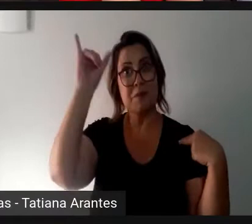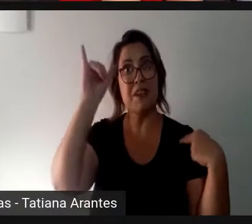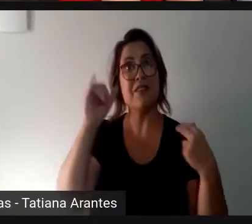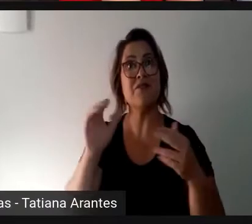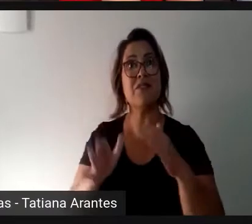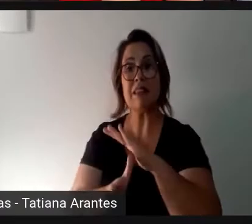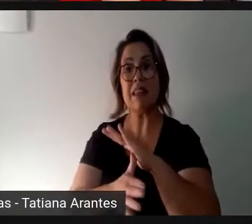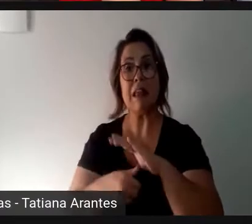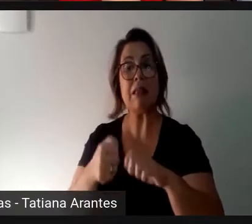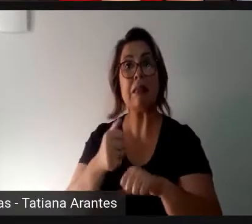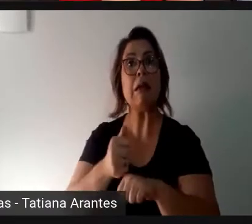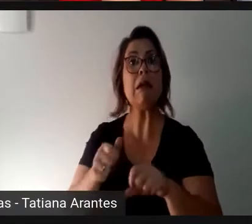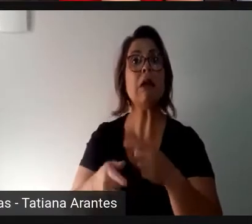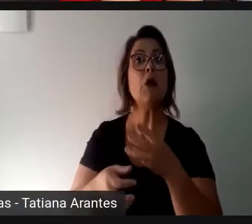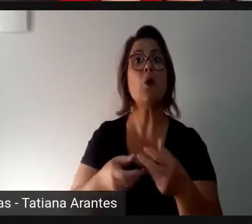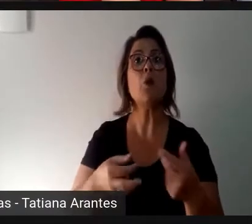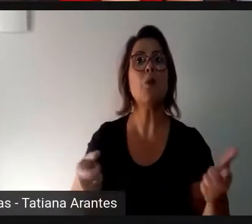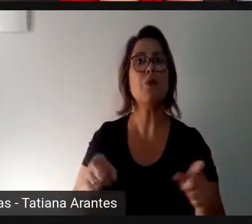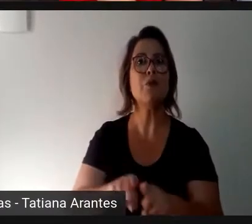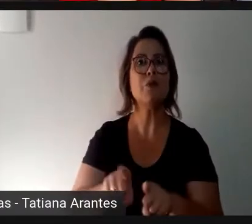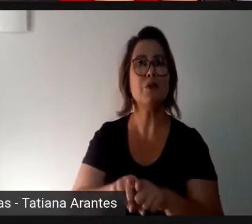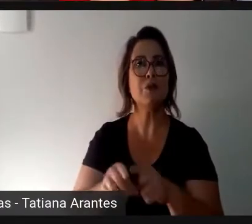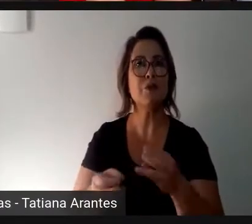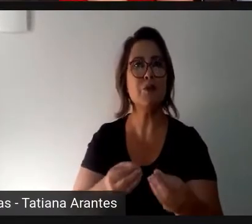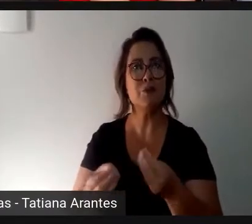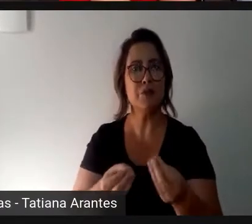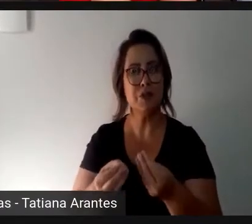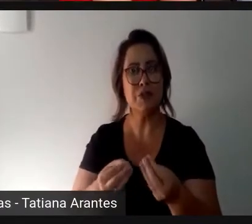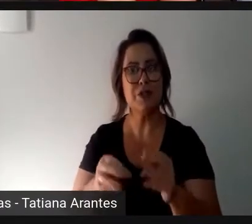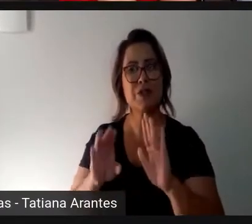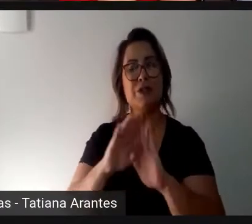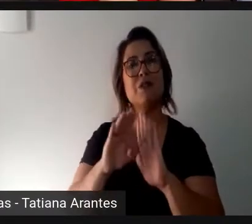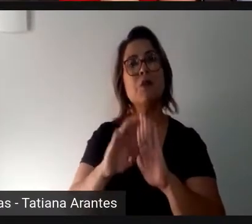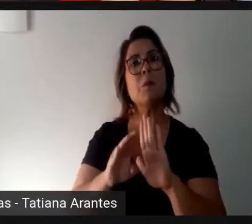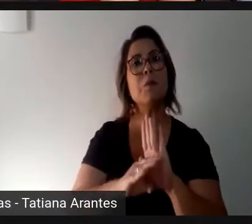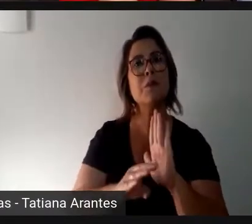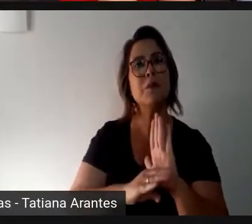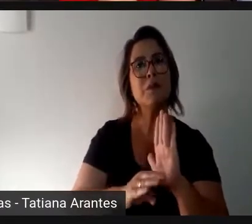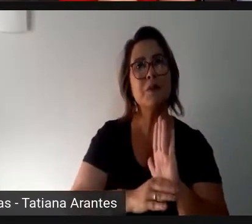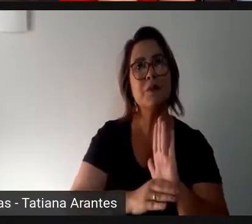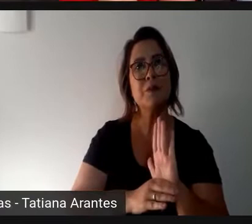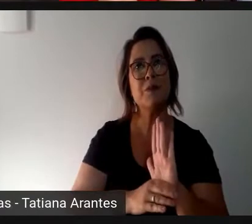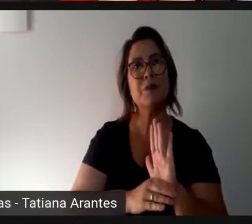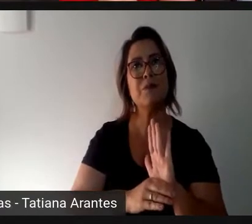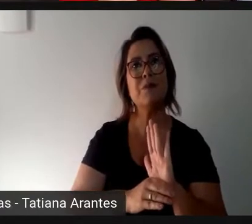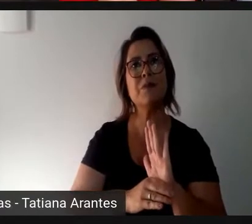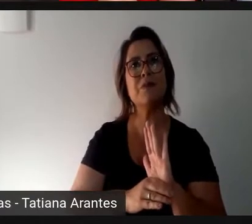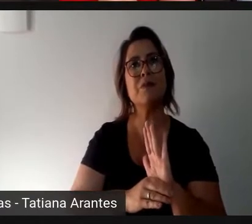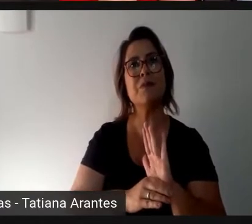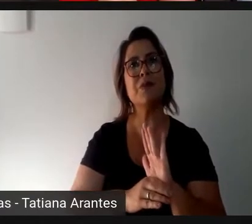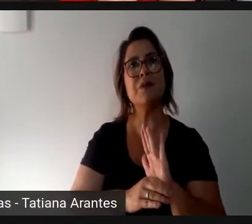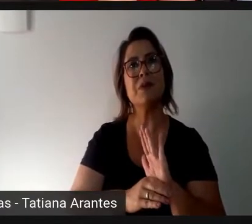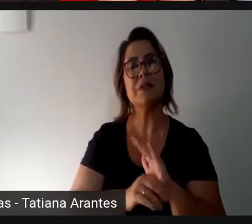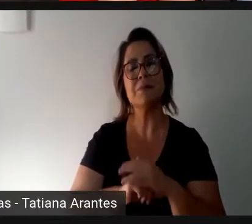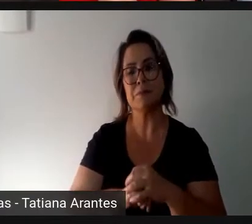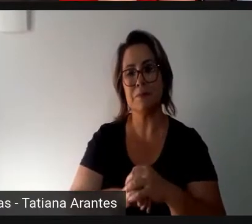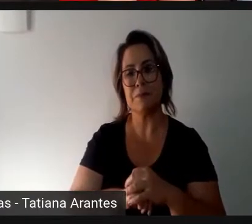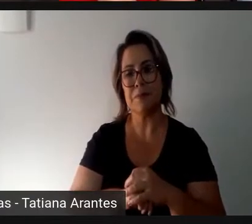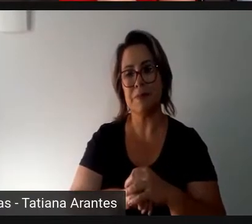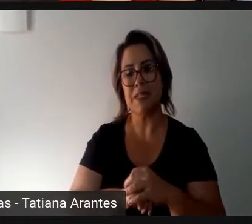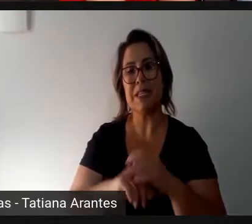órgão é definido no decreto 8420 como programa de integridade. E lá, deixa eu ver aqui, no